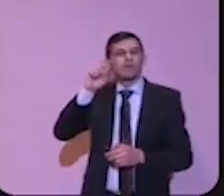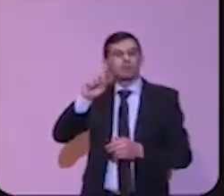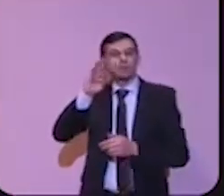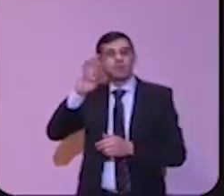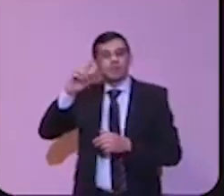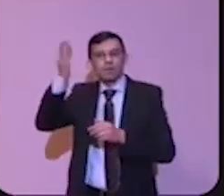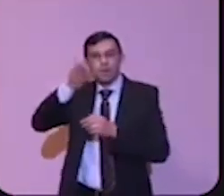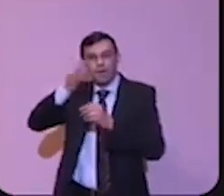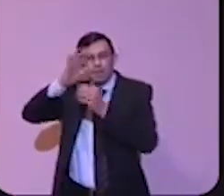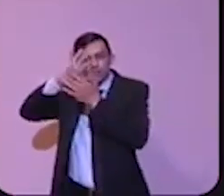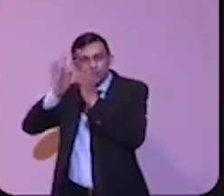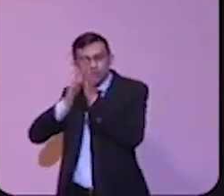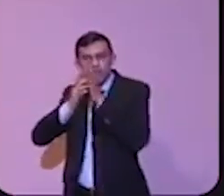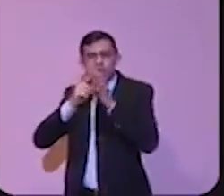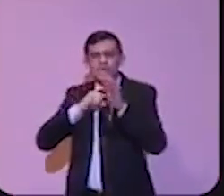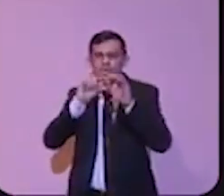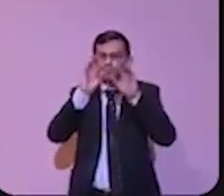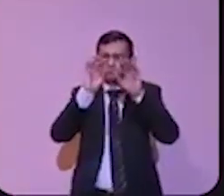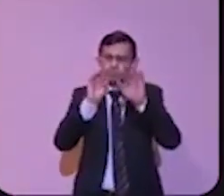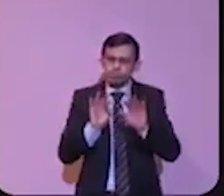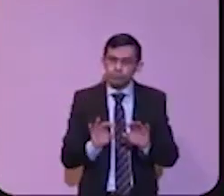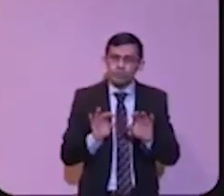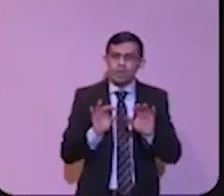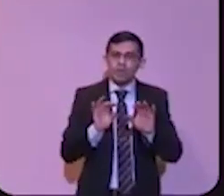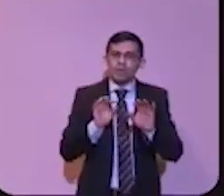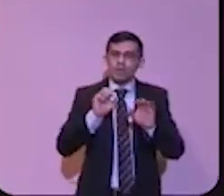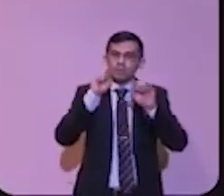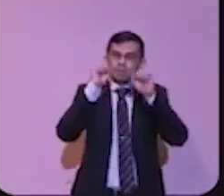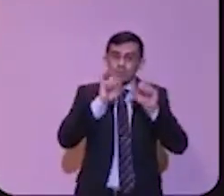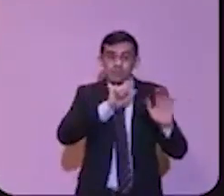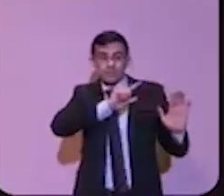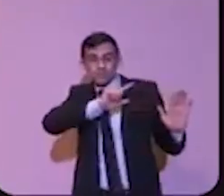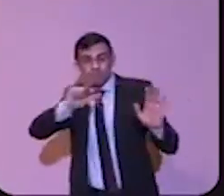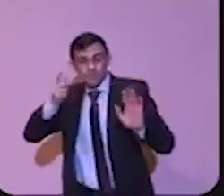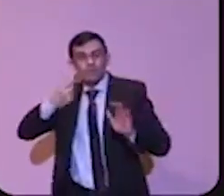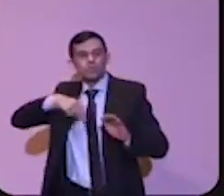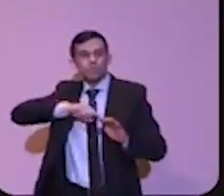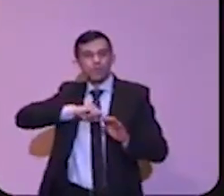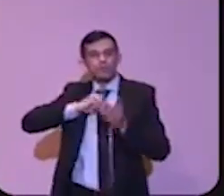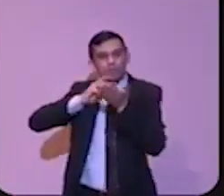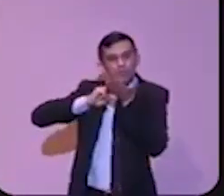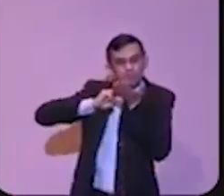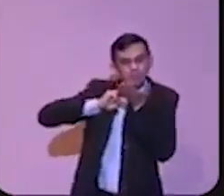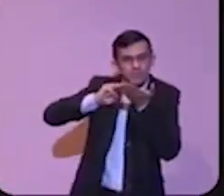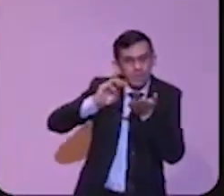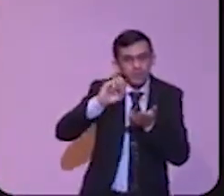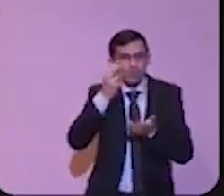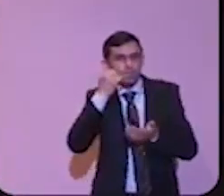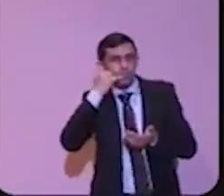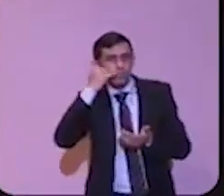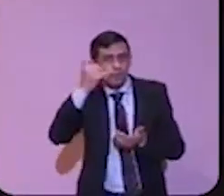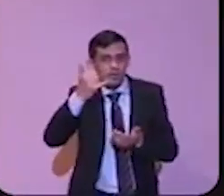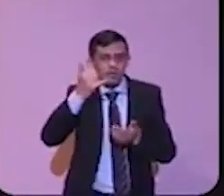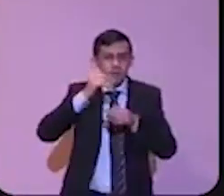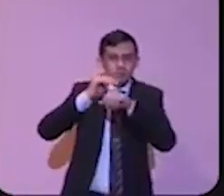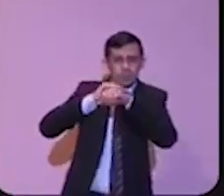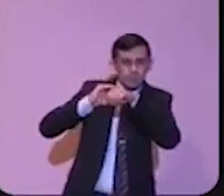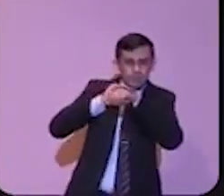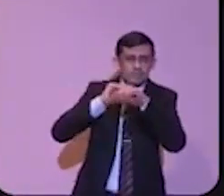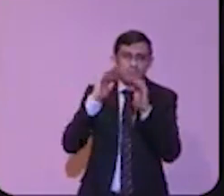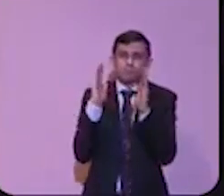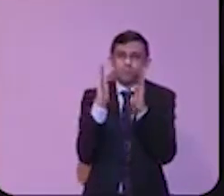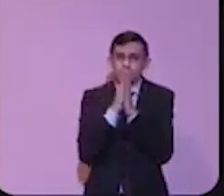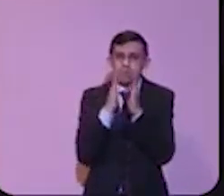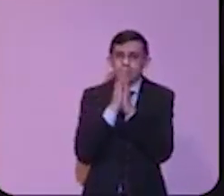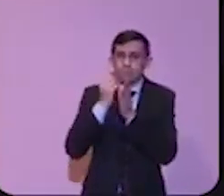pibcuritiba.org.br/Jesus, e você vai preencher um formulário que nessa semana nós vamos entrar em contato com você para te ouvir, para orar com